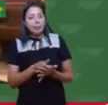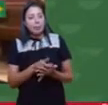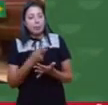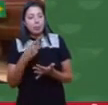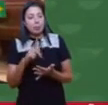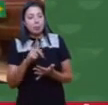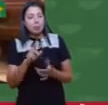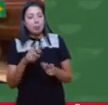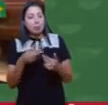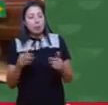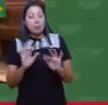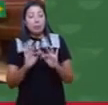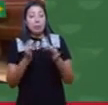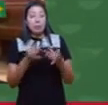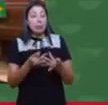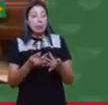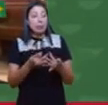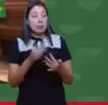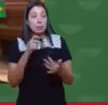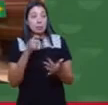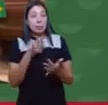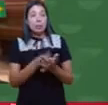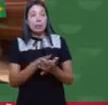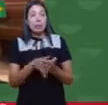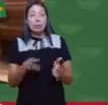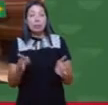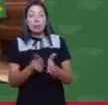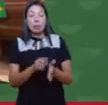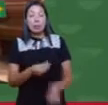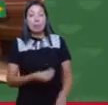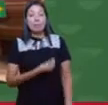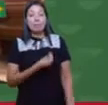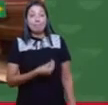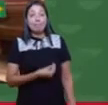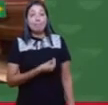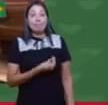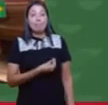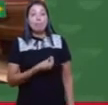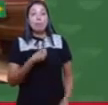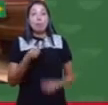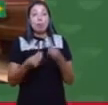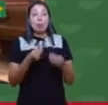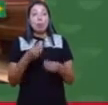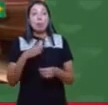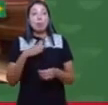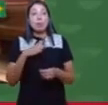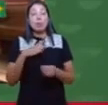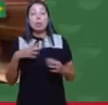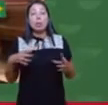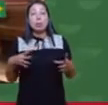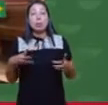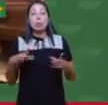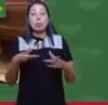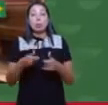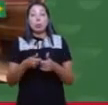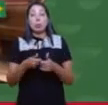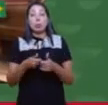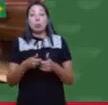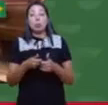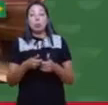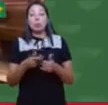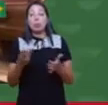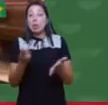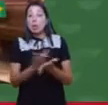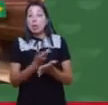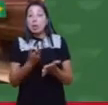suas e familiares, pagaram com a própria vida, na medida em que nós temos um total